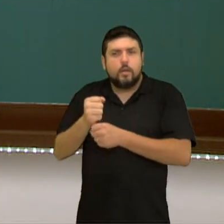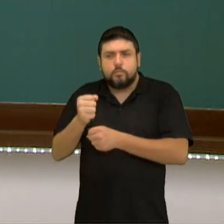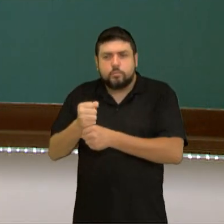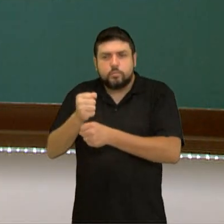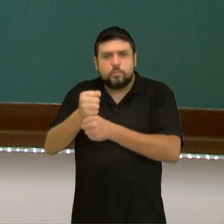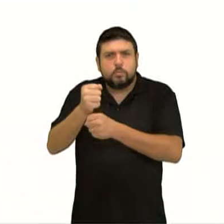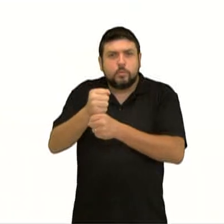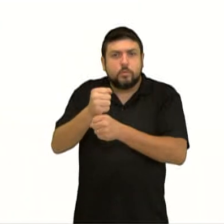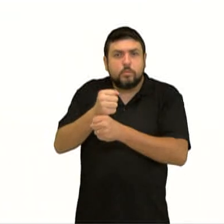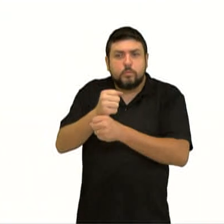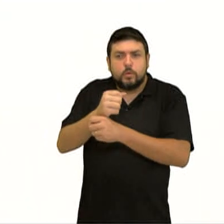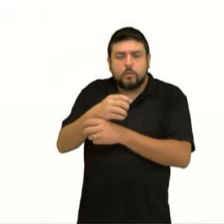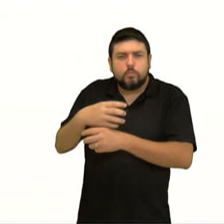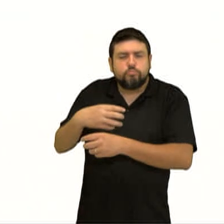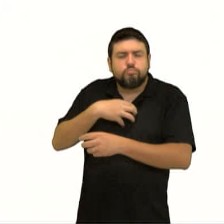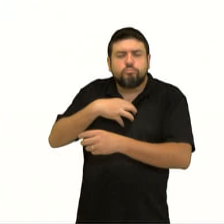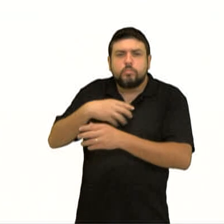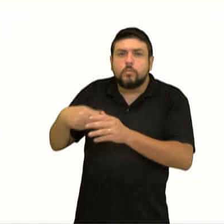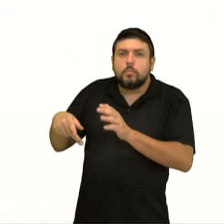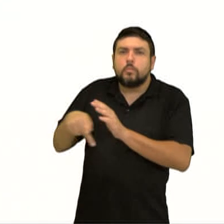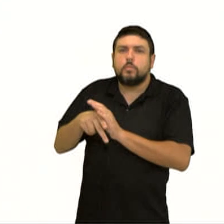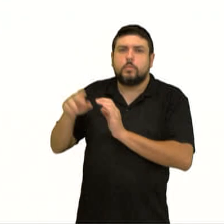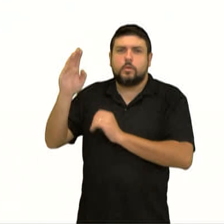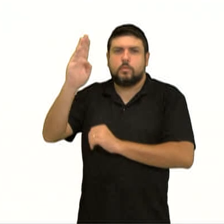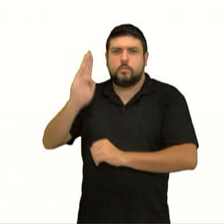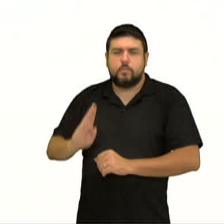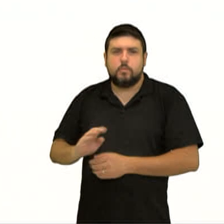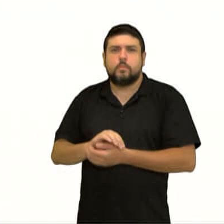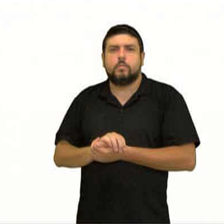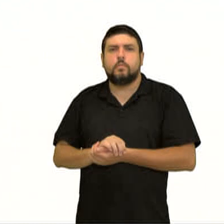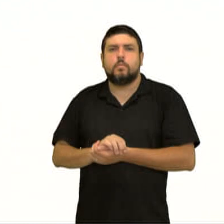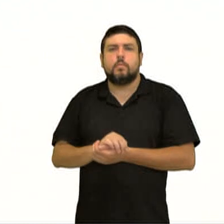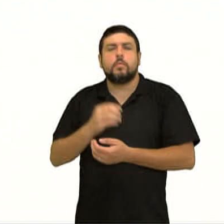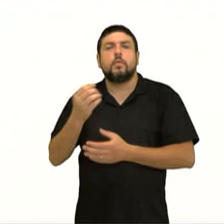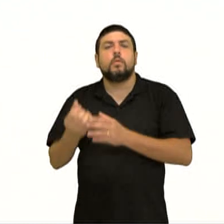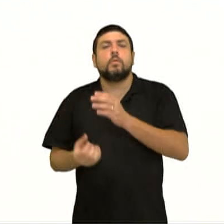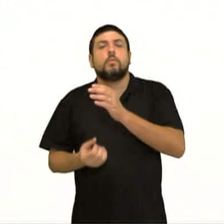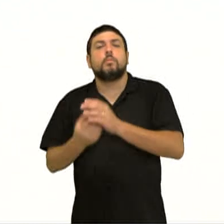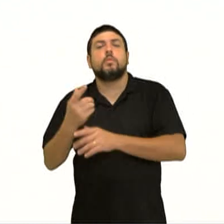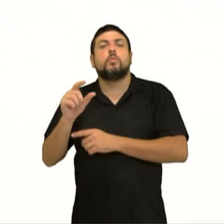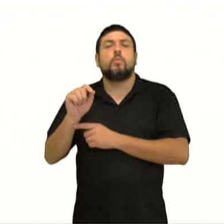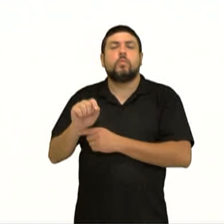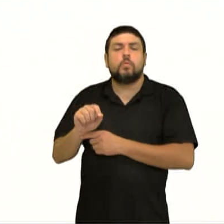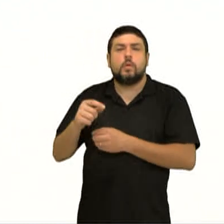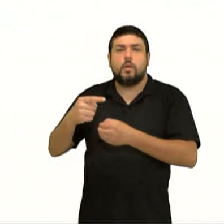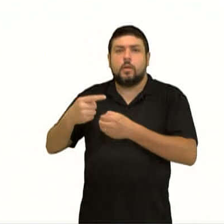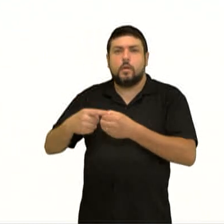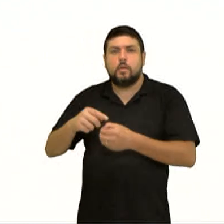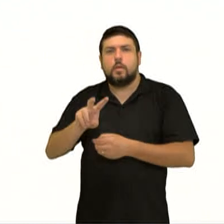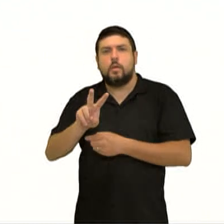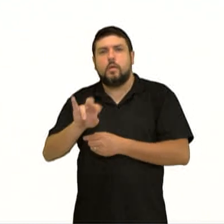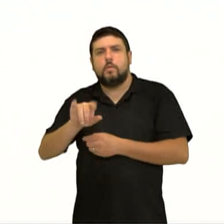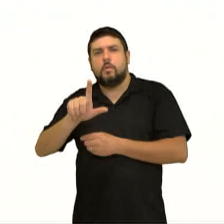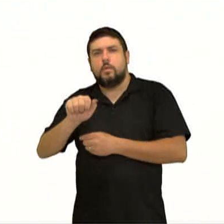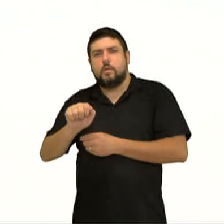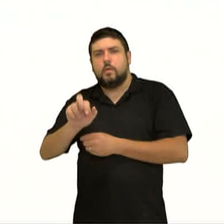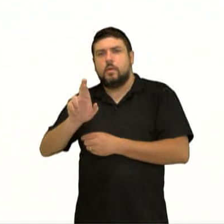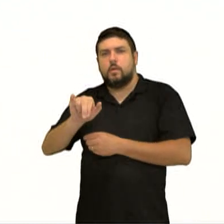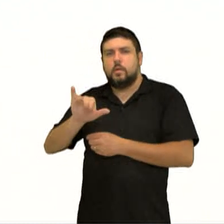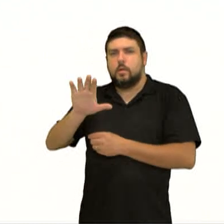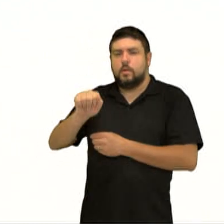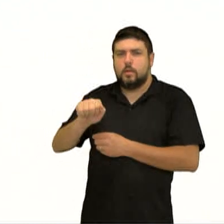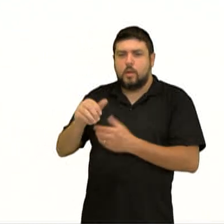tá? Novos vilarejos, surge Vila Rica, que hoje é Ouro Preto. Quem já foi lá conhece.